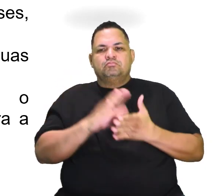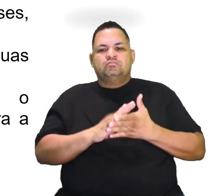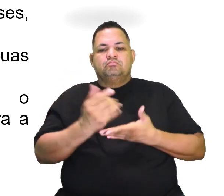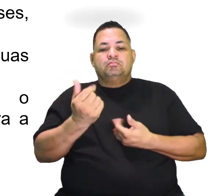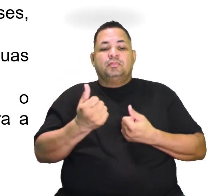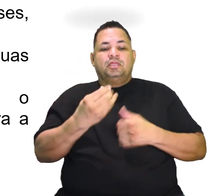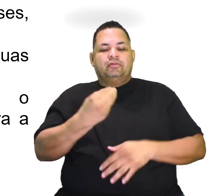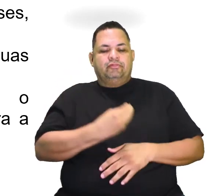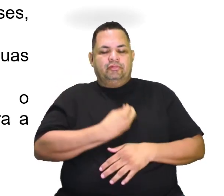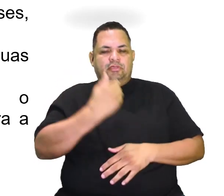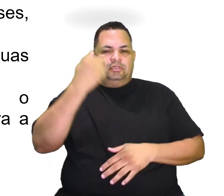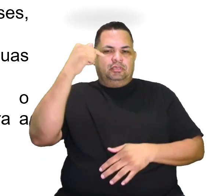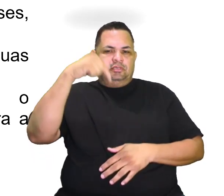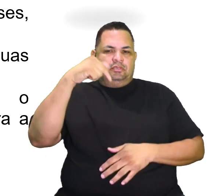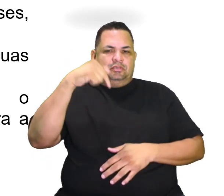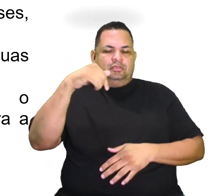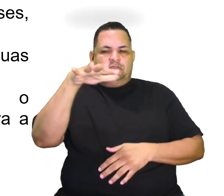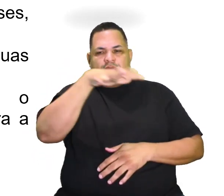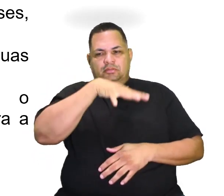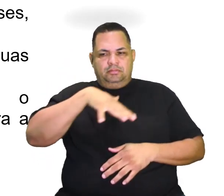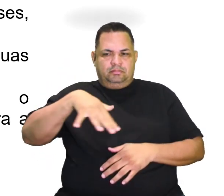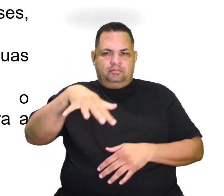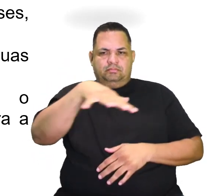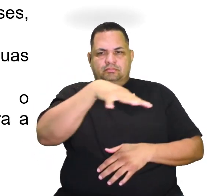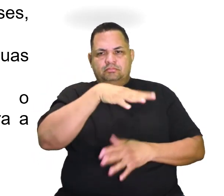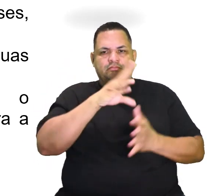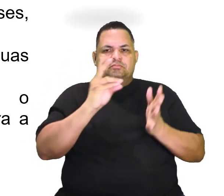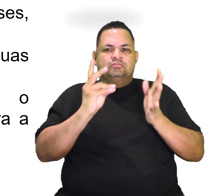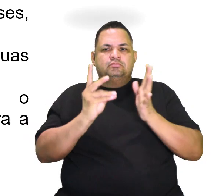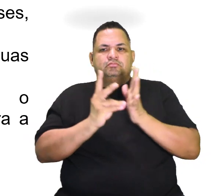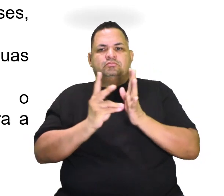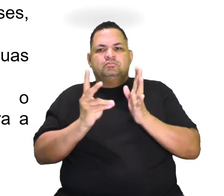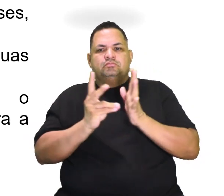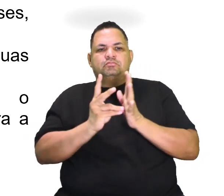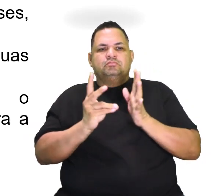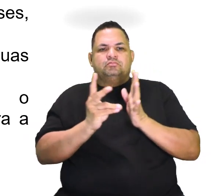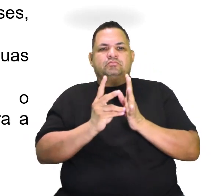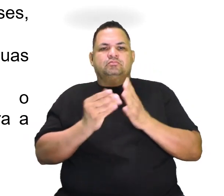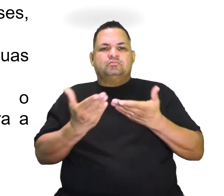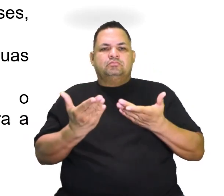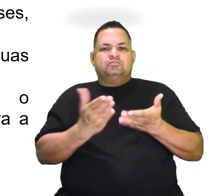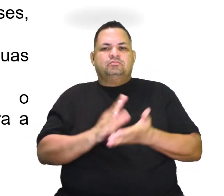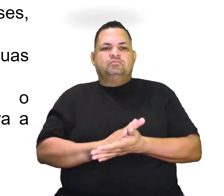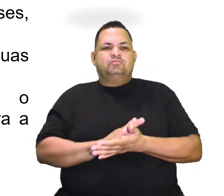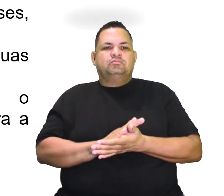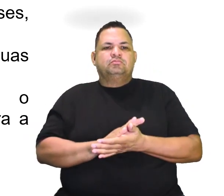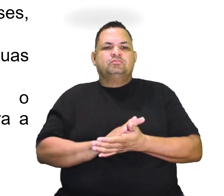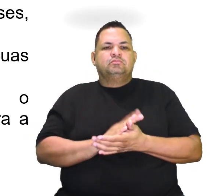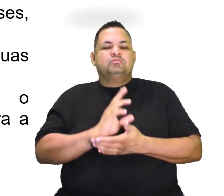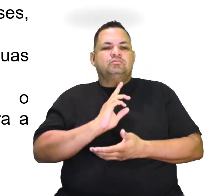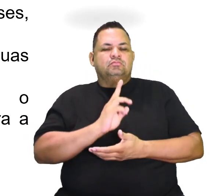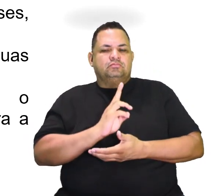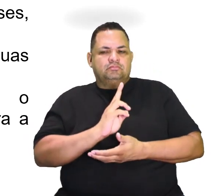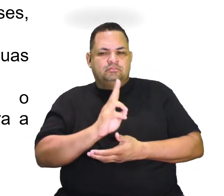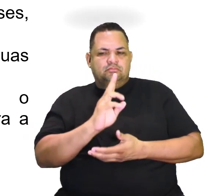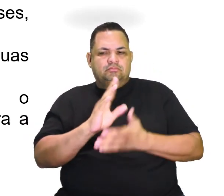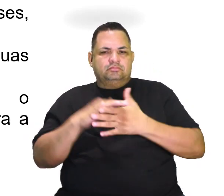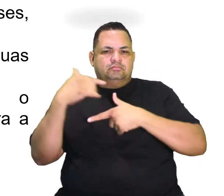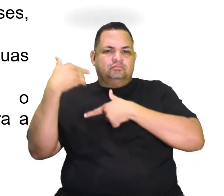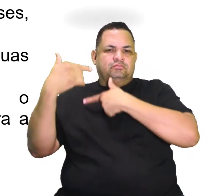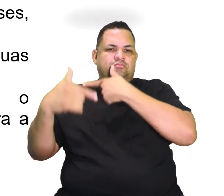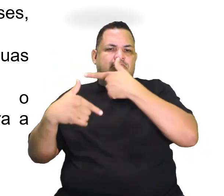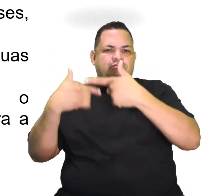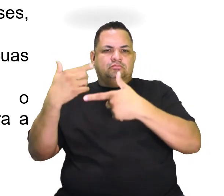que tiveram origem, né, na região, que são os povos indígenas, que mantêm fortes